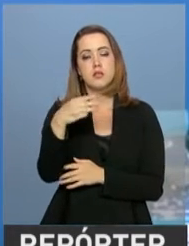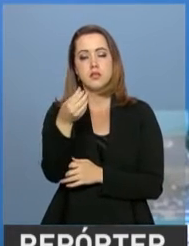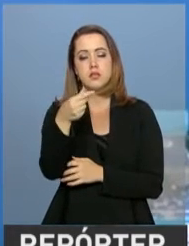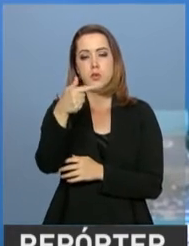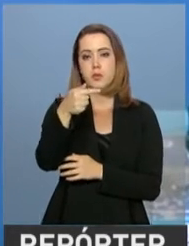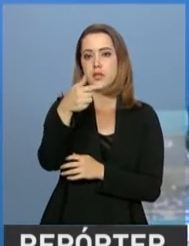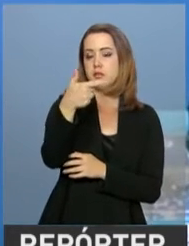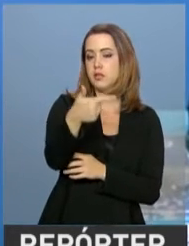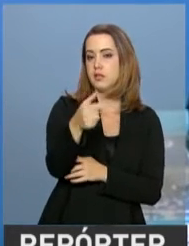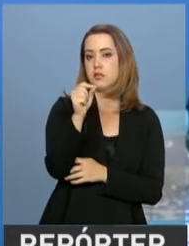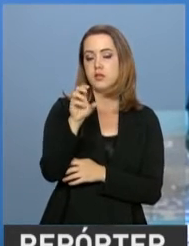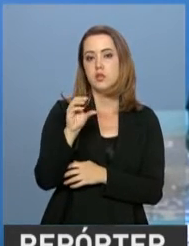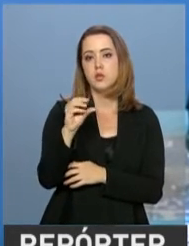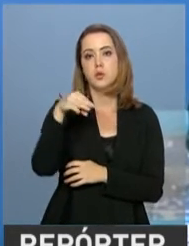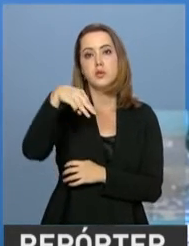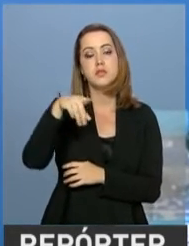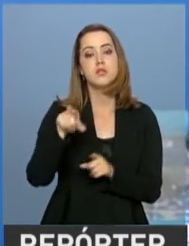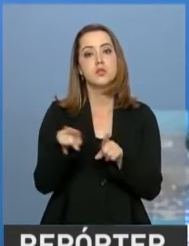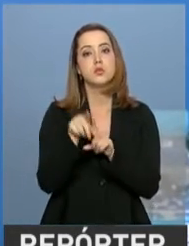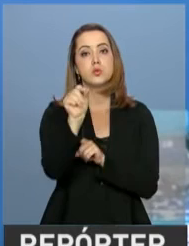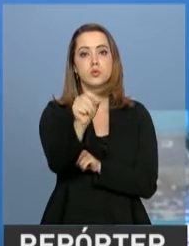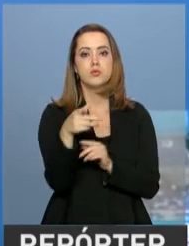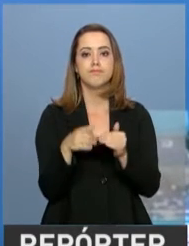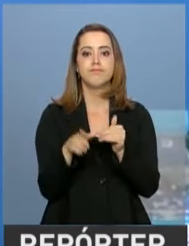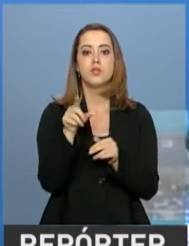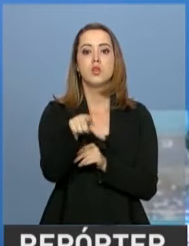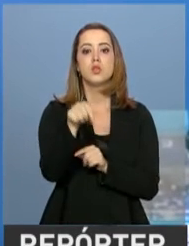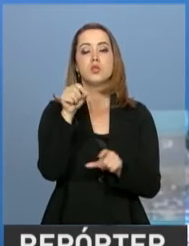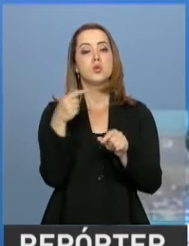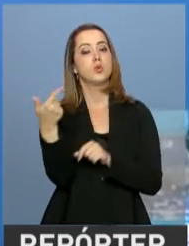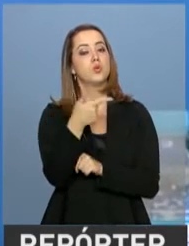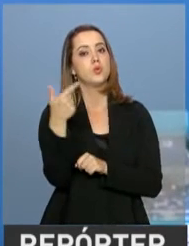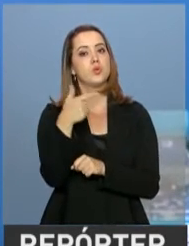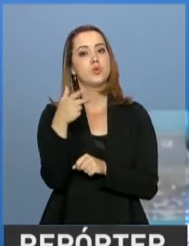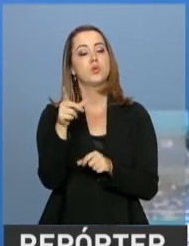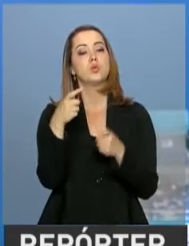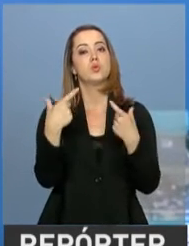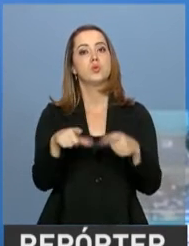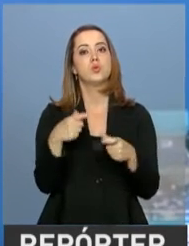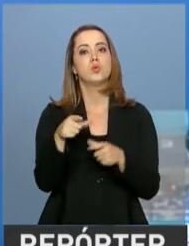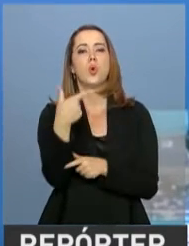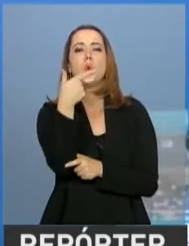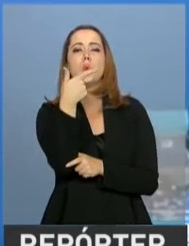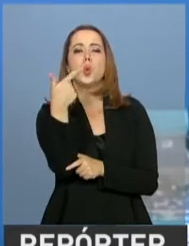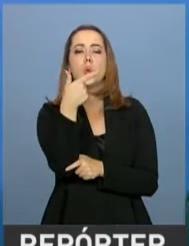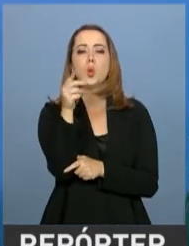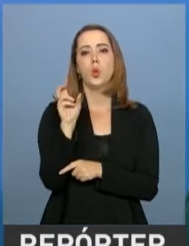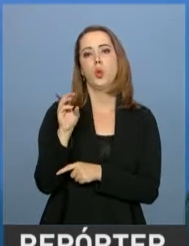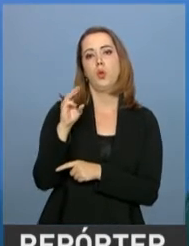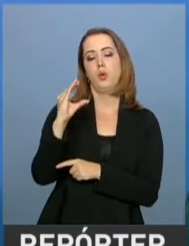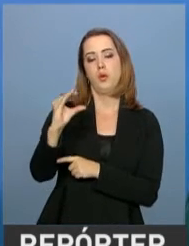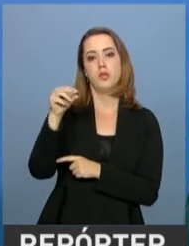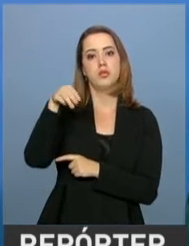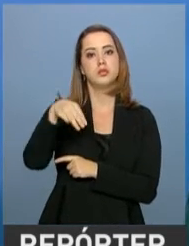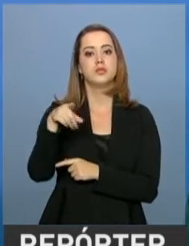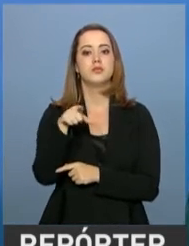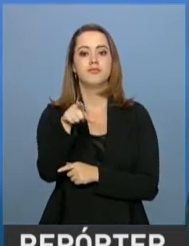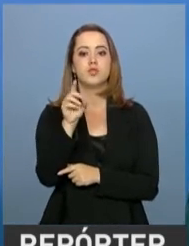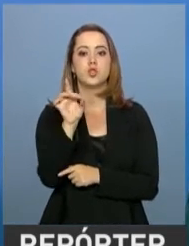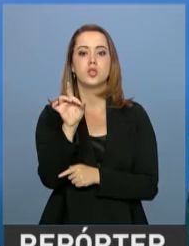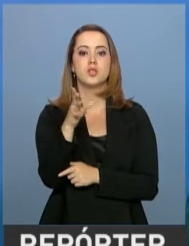de desempate, a segunda melhor marca ficou com o segundo lugar, pela diferença de 2 centímetros. Em